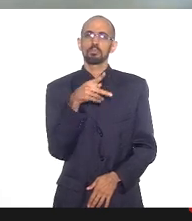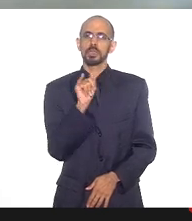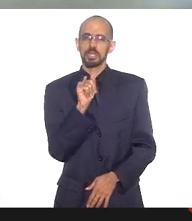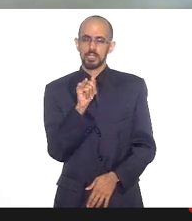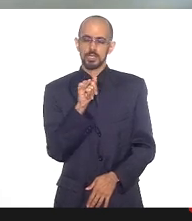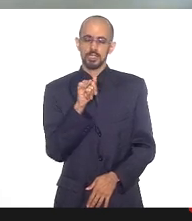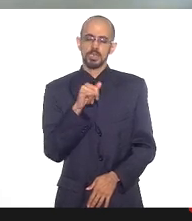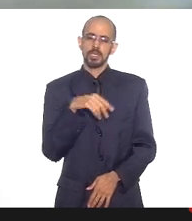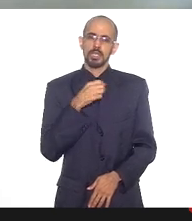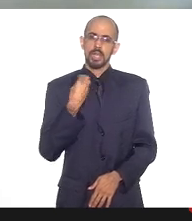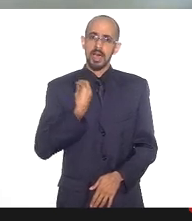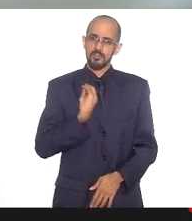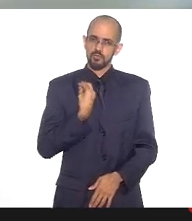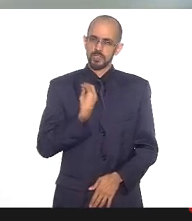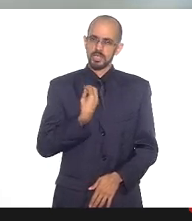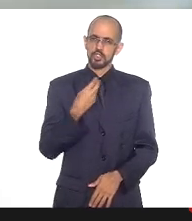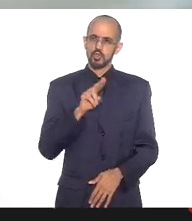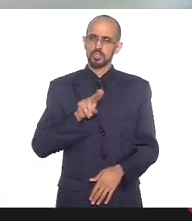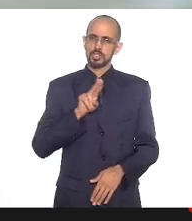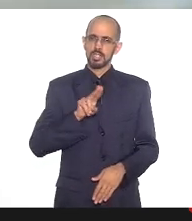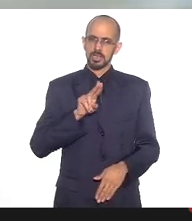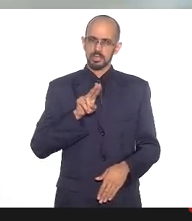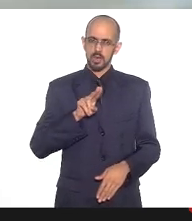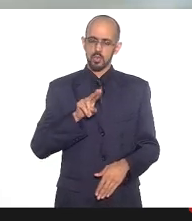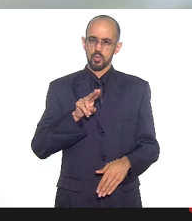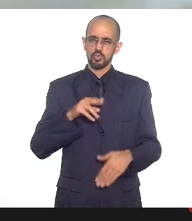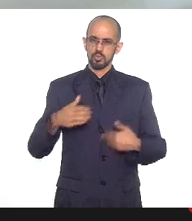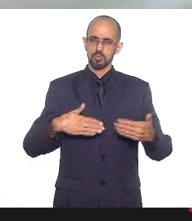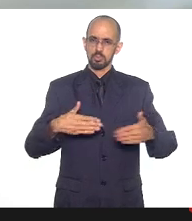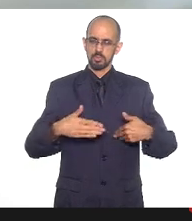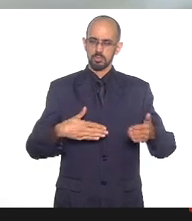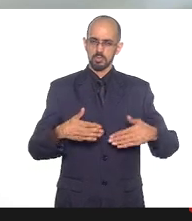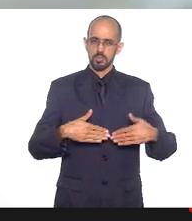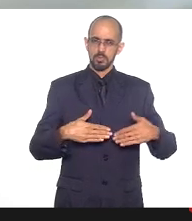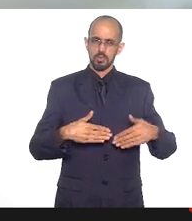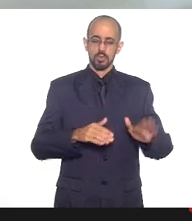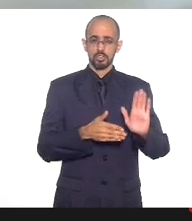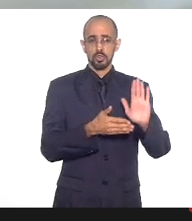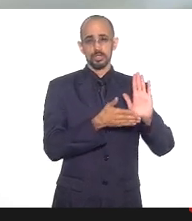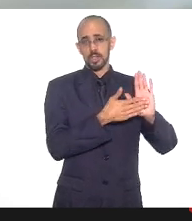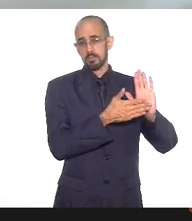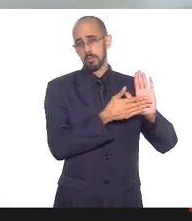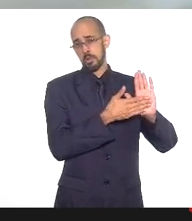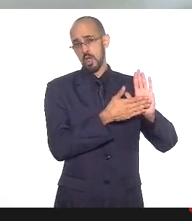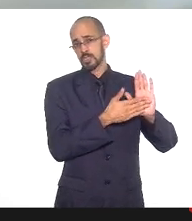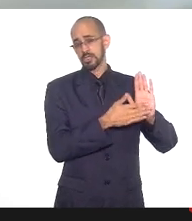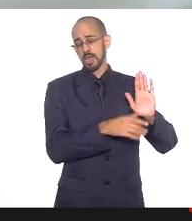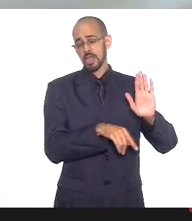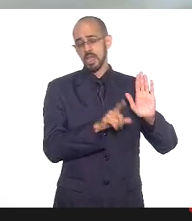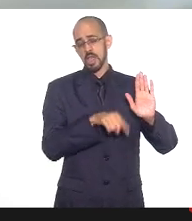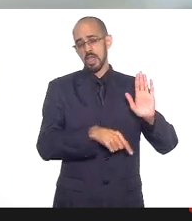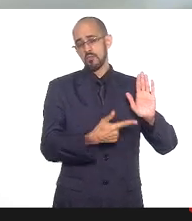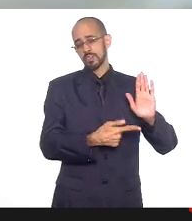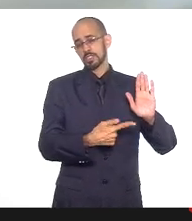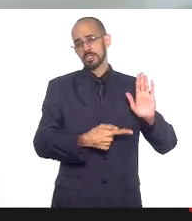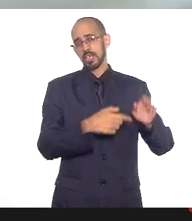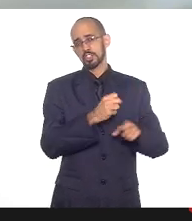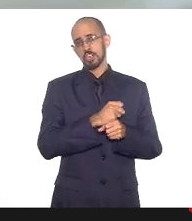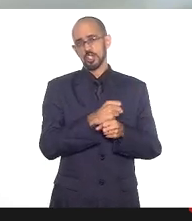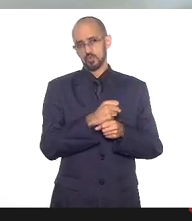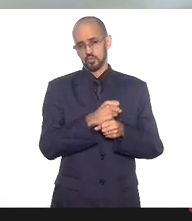a vida útil desses campos, conforme as propostas apresentadas, tenham sido 27